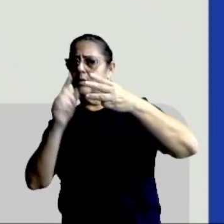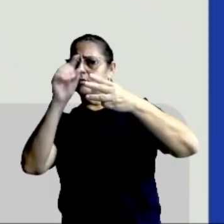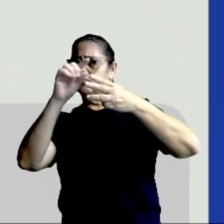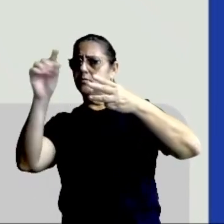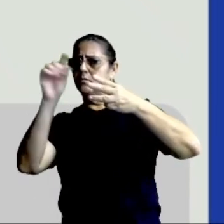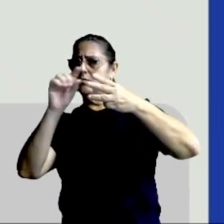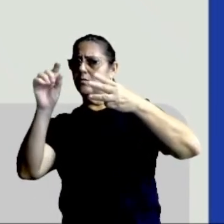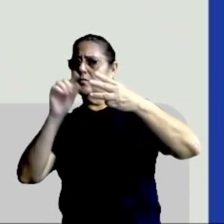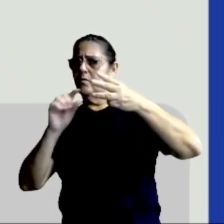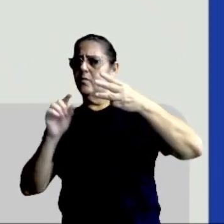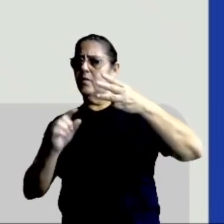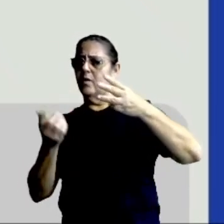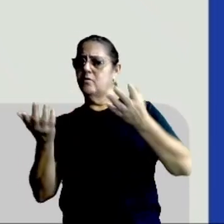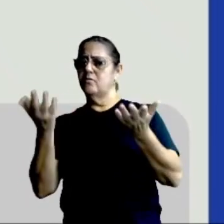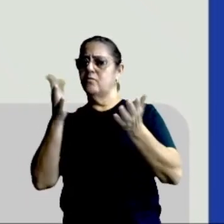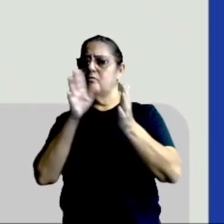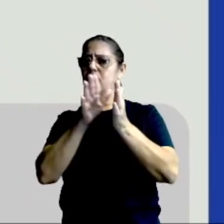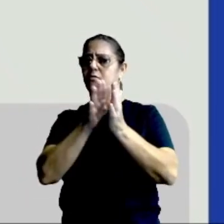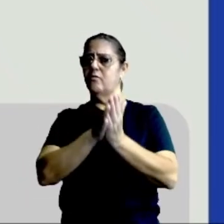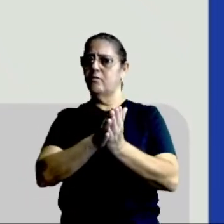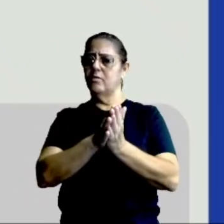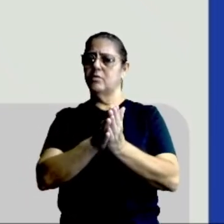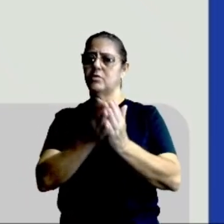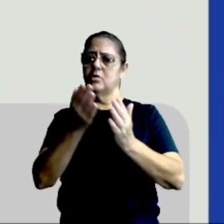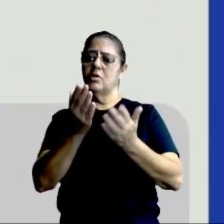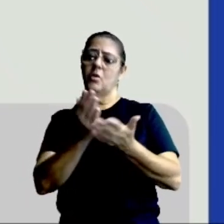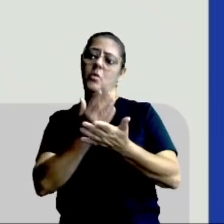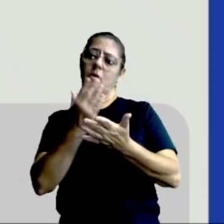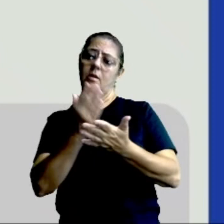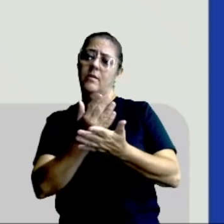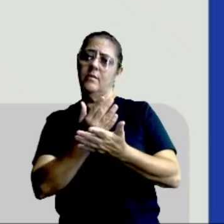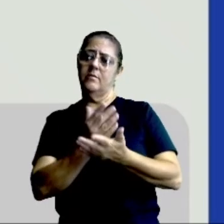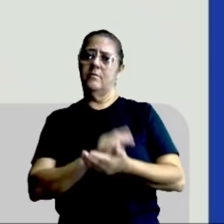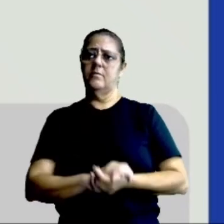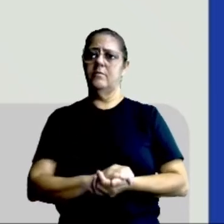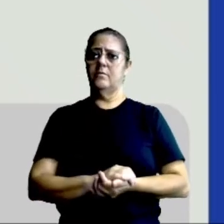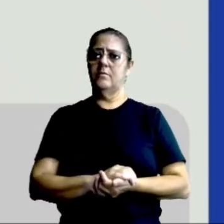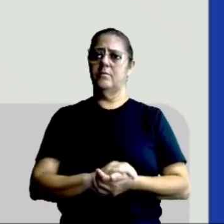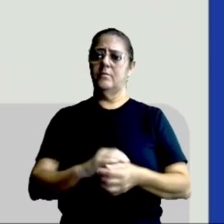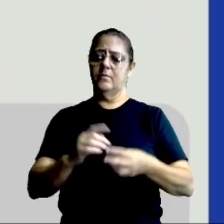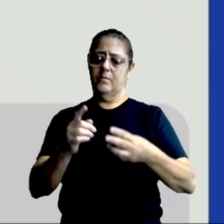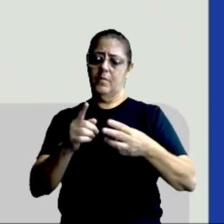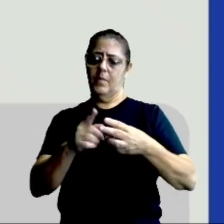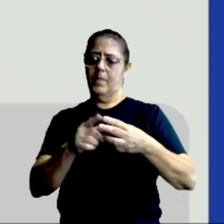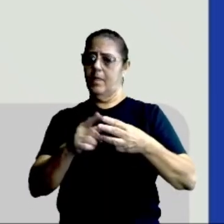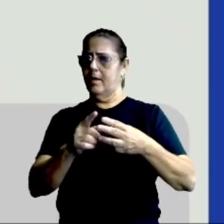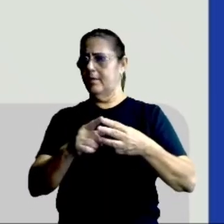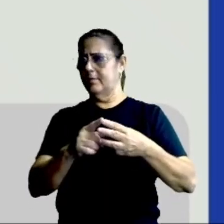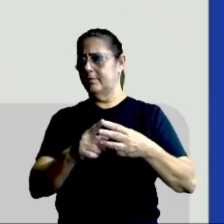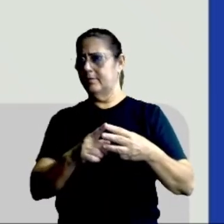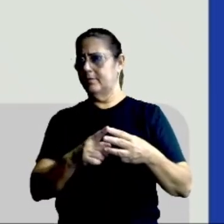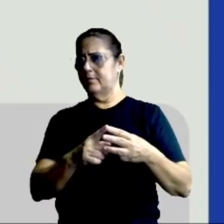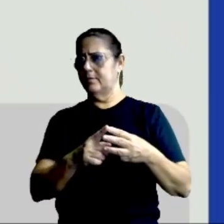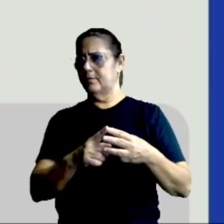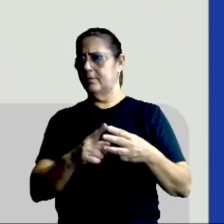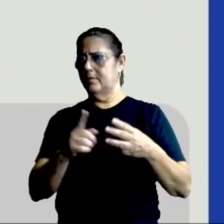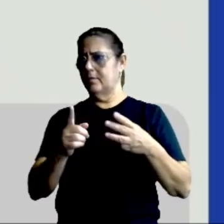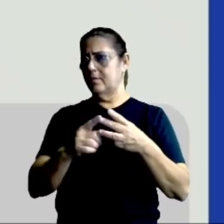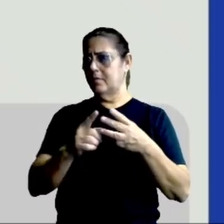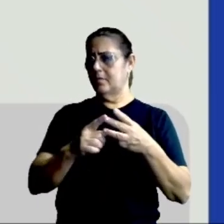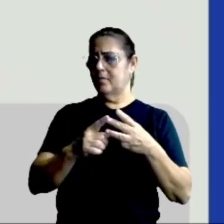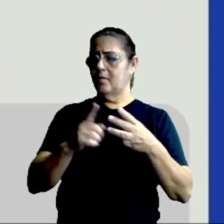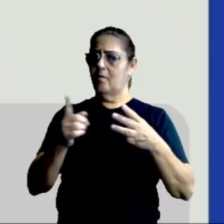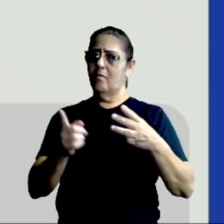gente diz feche seu livro ou seus livros? A gente chama open your books, close